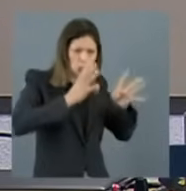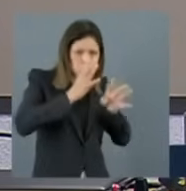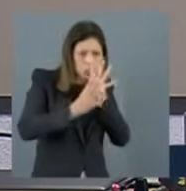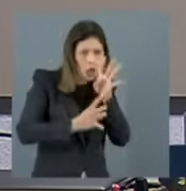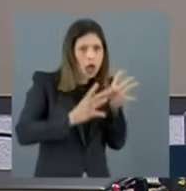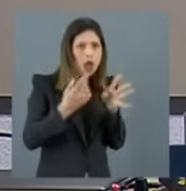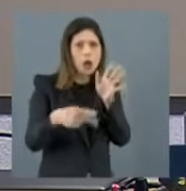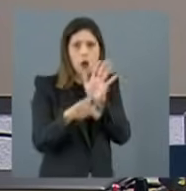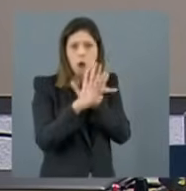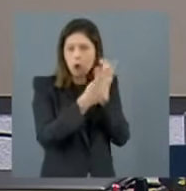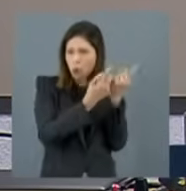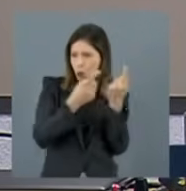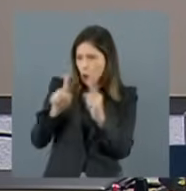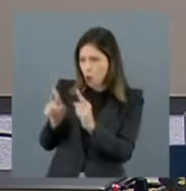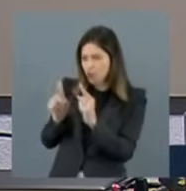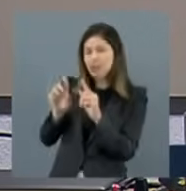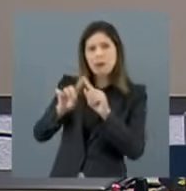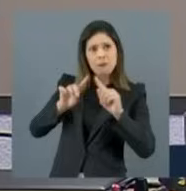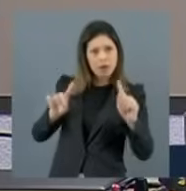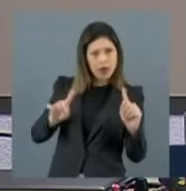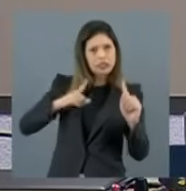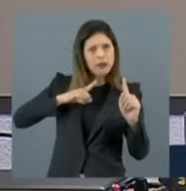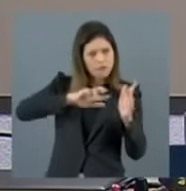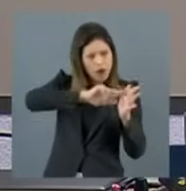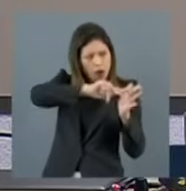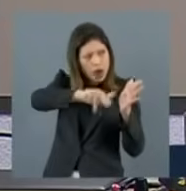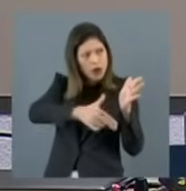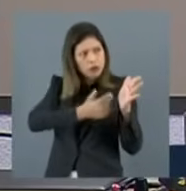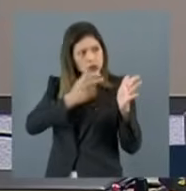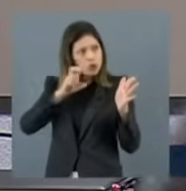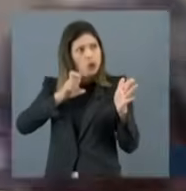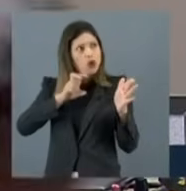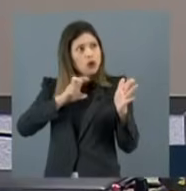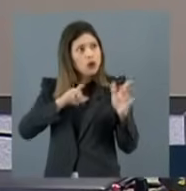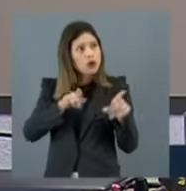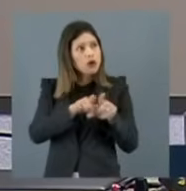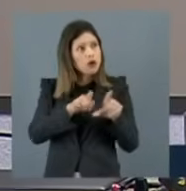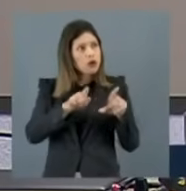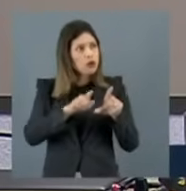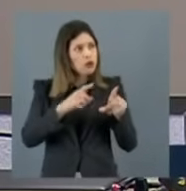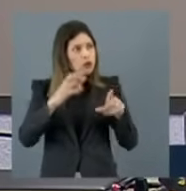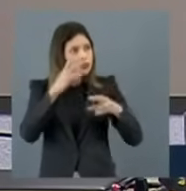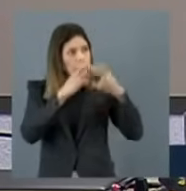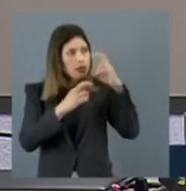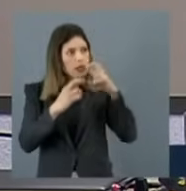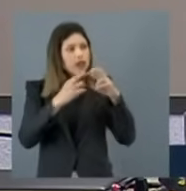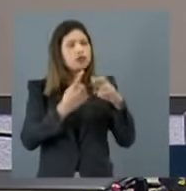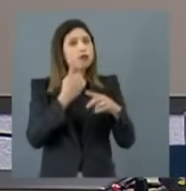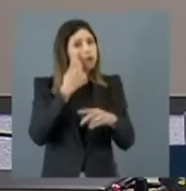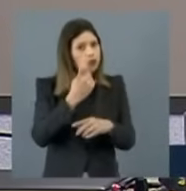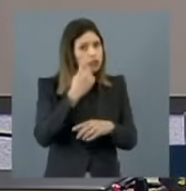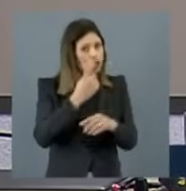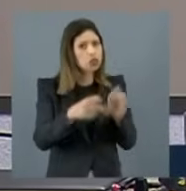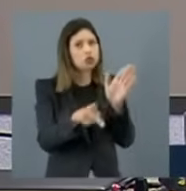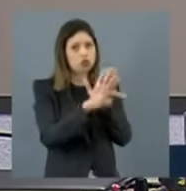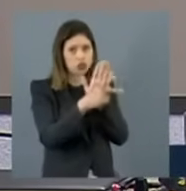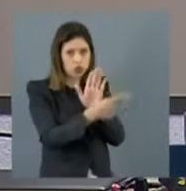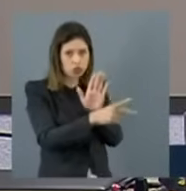seus adversários. Então, muitos conflitos de interesse, e a Globo publicou isso sem critério algum.